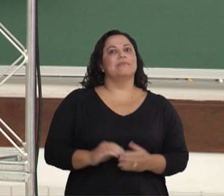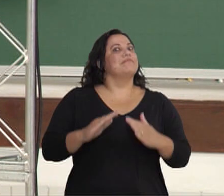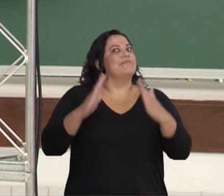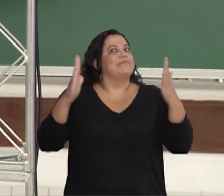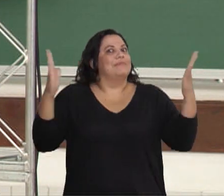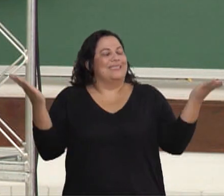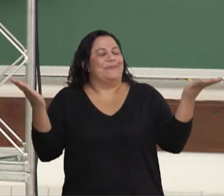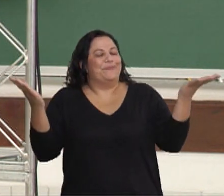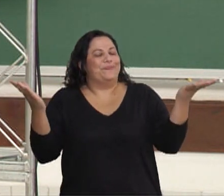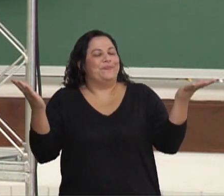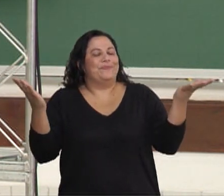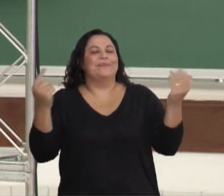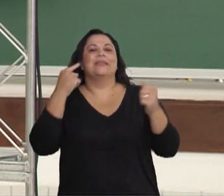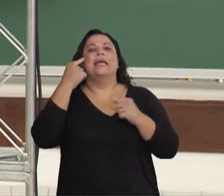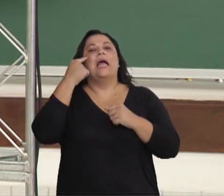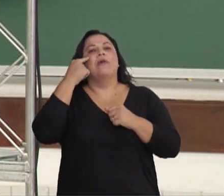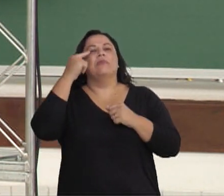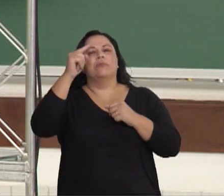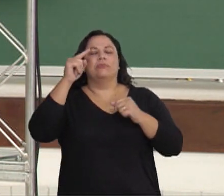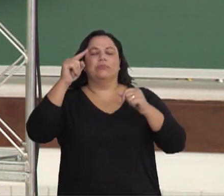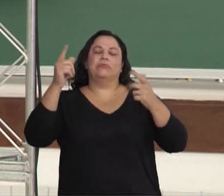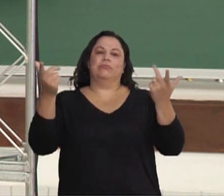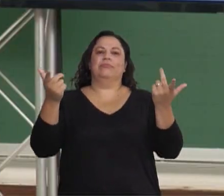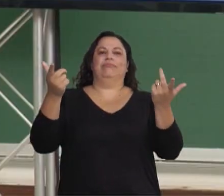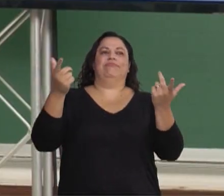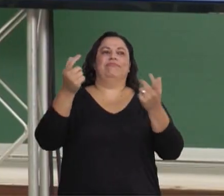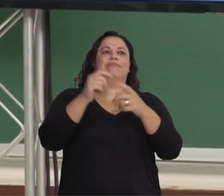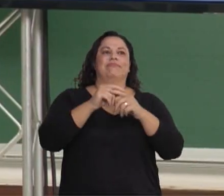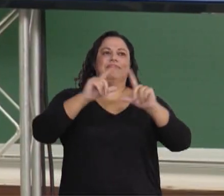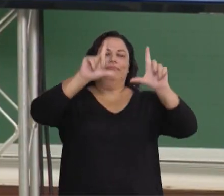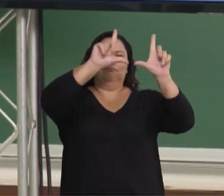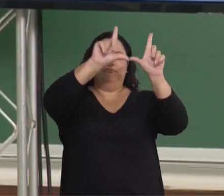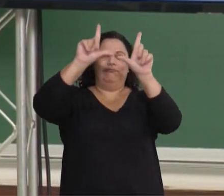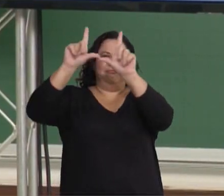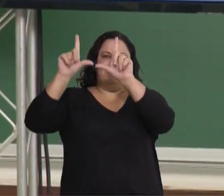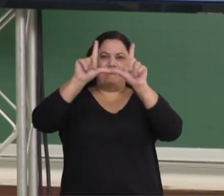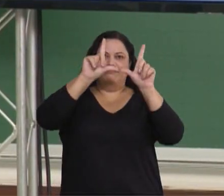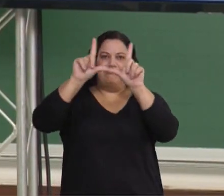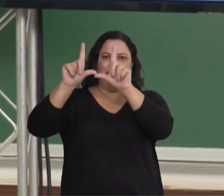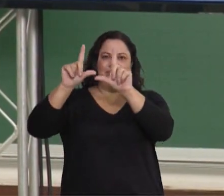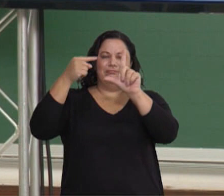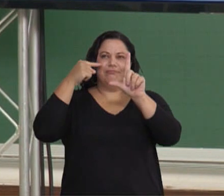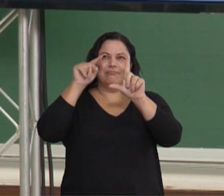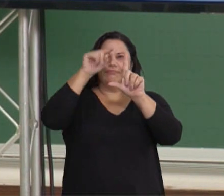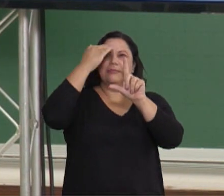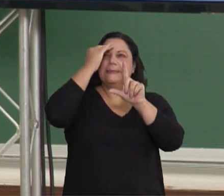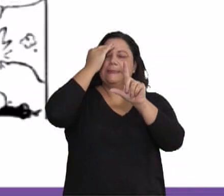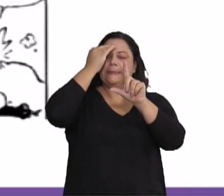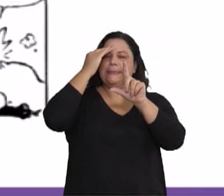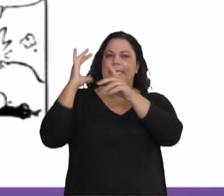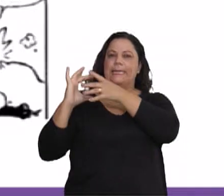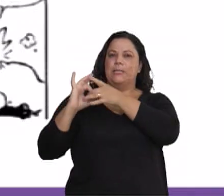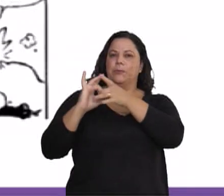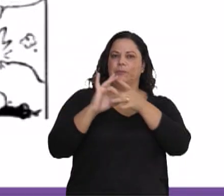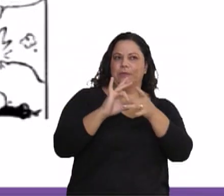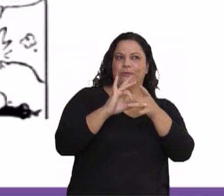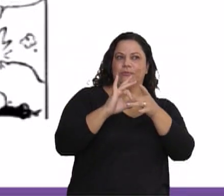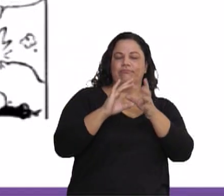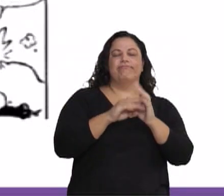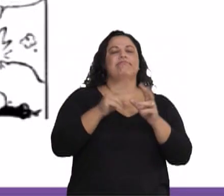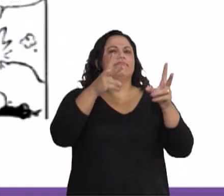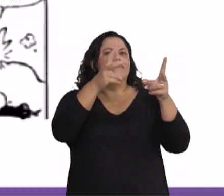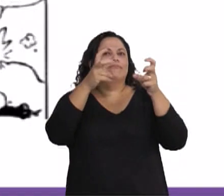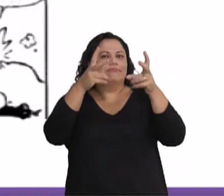Pessoal, vamos voltar à charge para entender o contexto, ok? Então assim, ó, exercício, observe a tirinha ao lado. Então